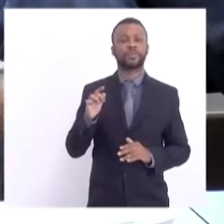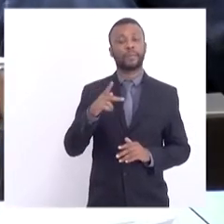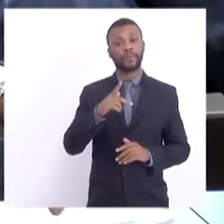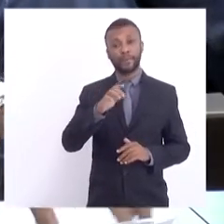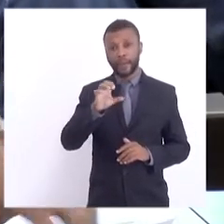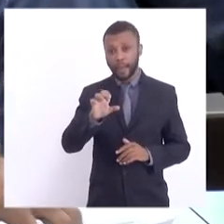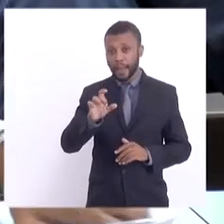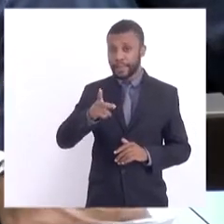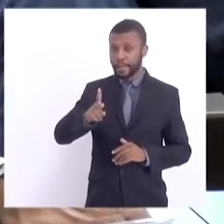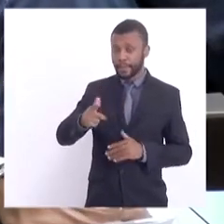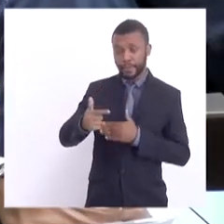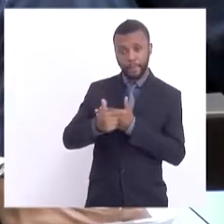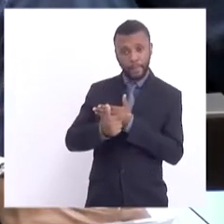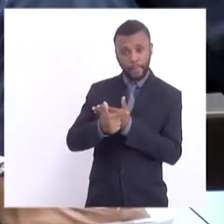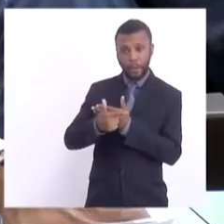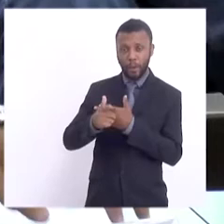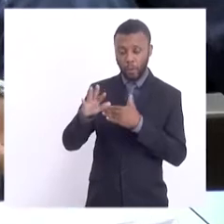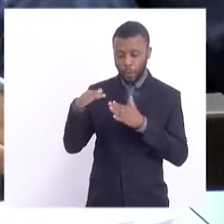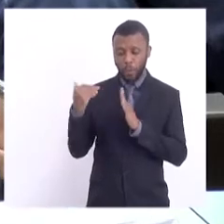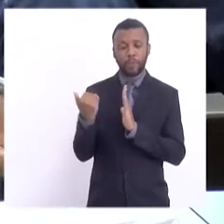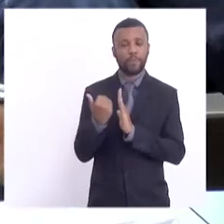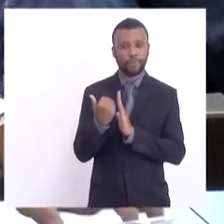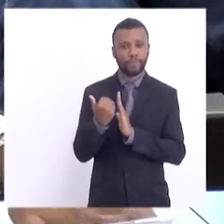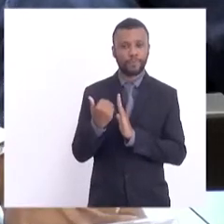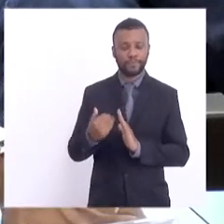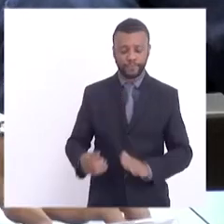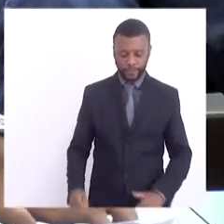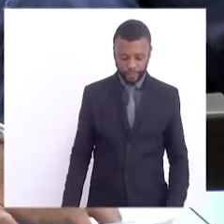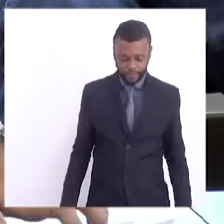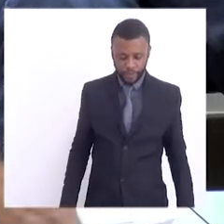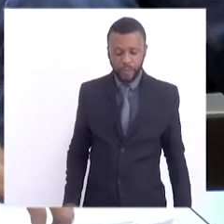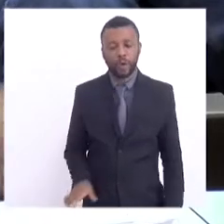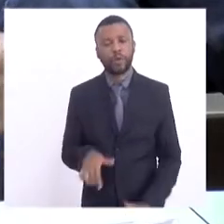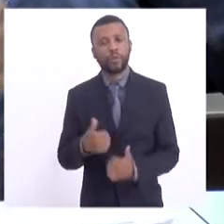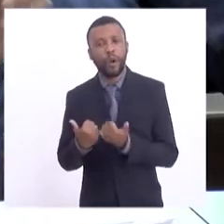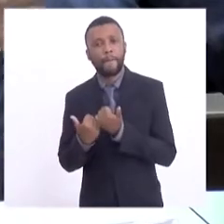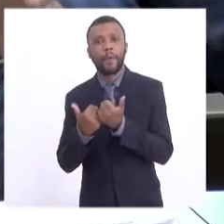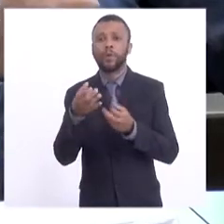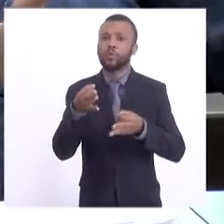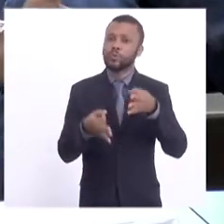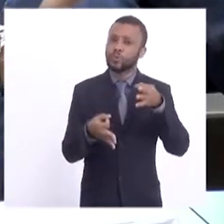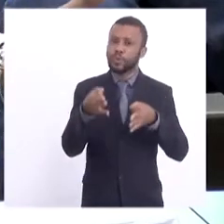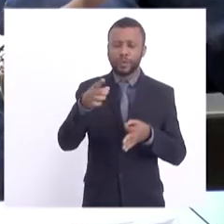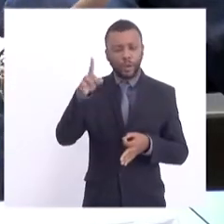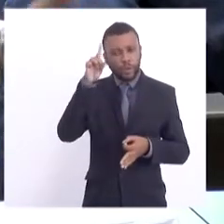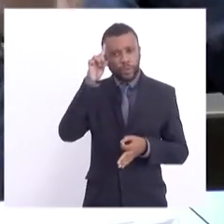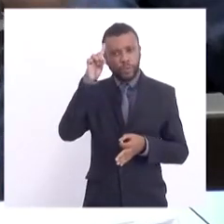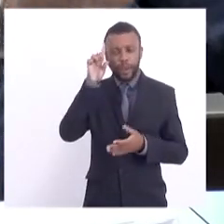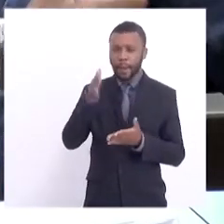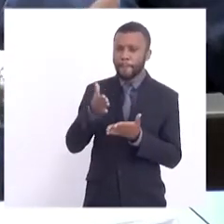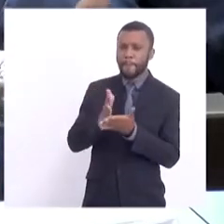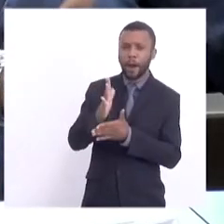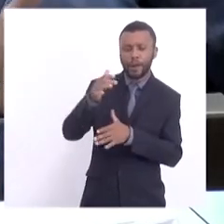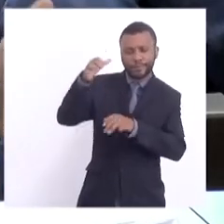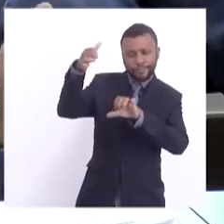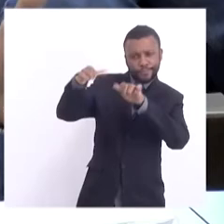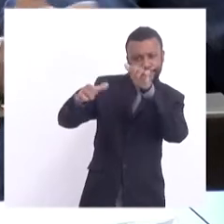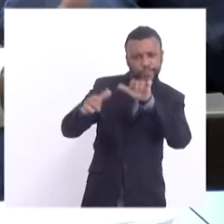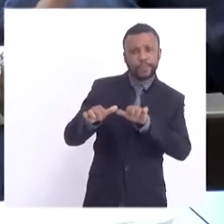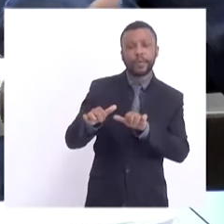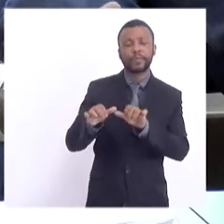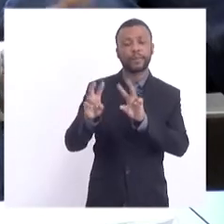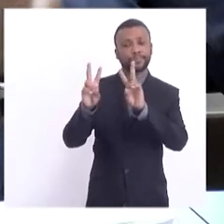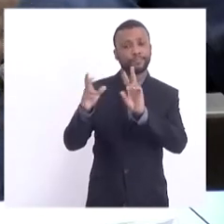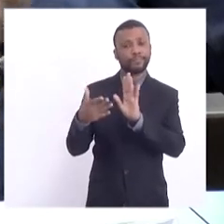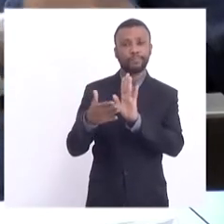papel atuação da procuradoria do assessoramento jurídico no dia a dia a prolação de pareceres nas matérias em que